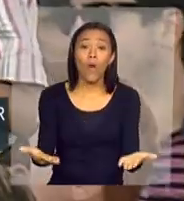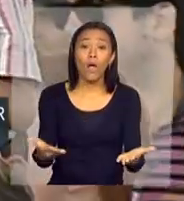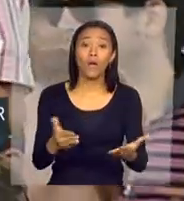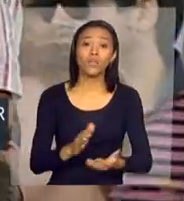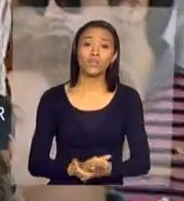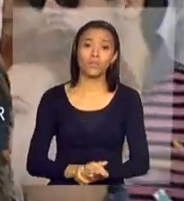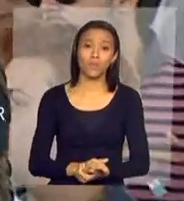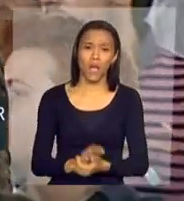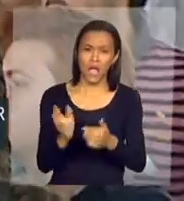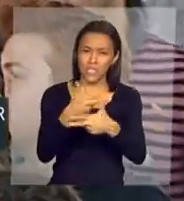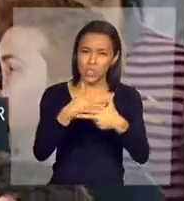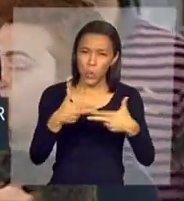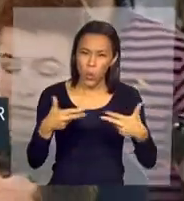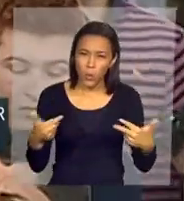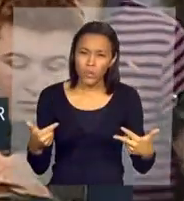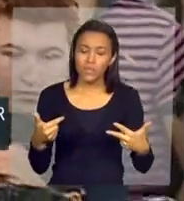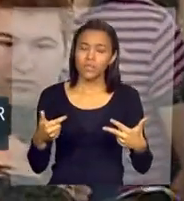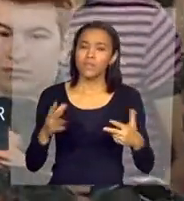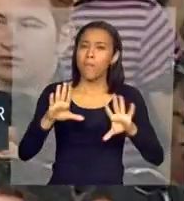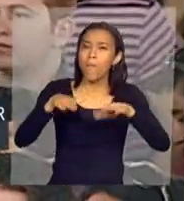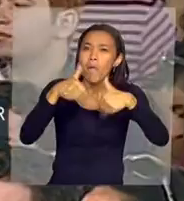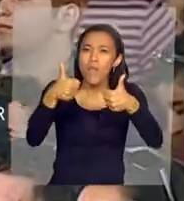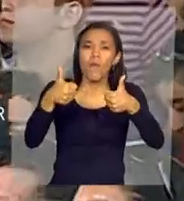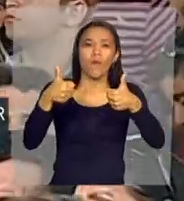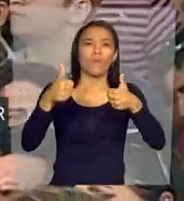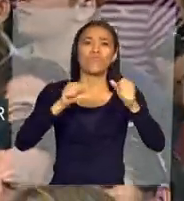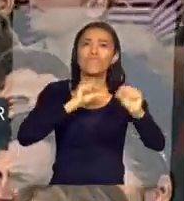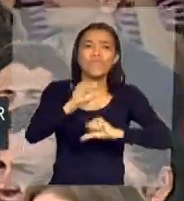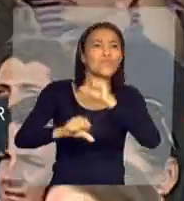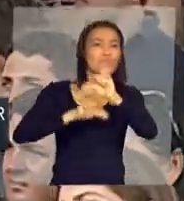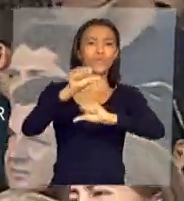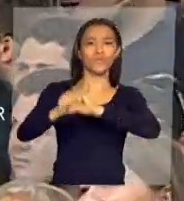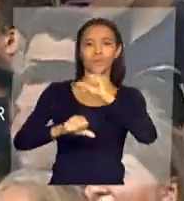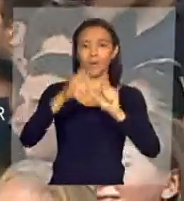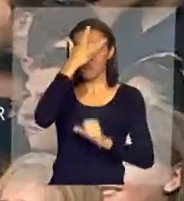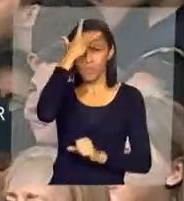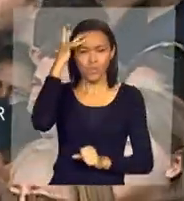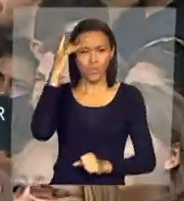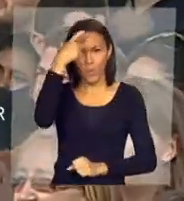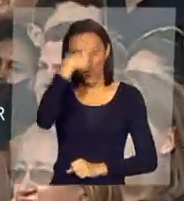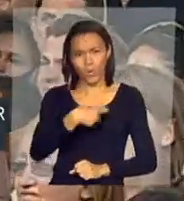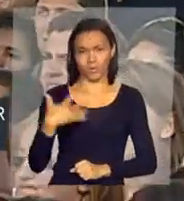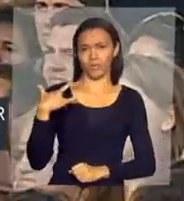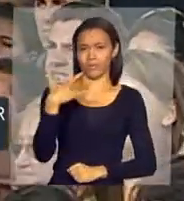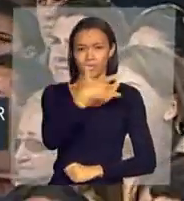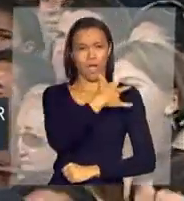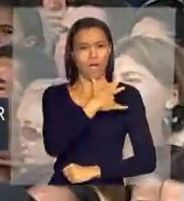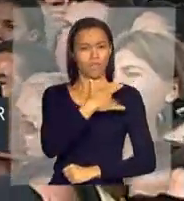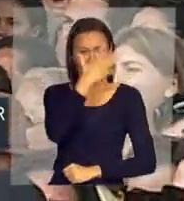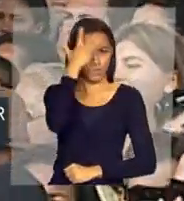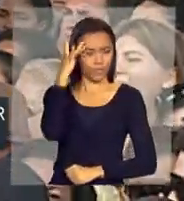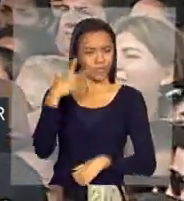Quando as coisas melhoram e mudam, as pessoas ficam mais saudáveis, mais alegres.